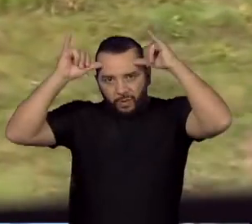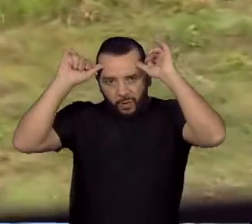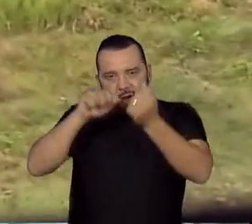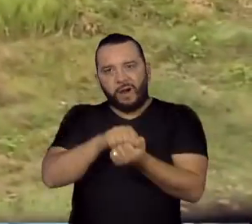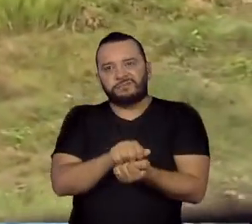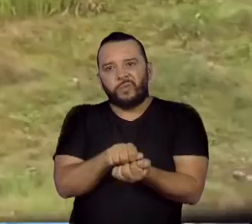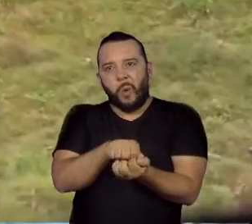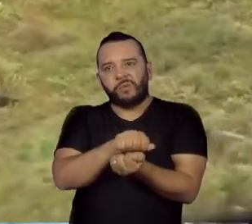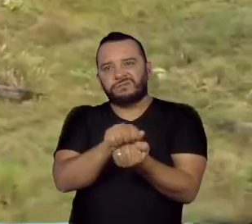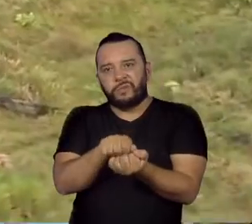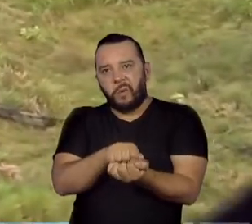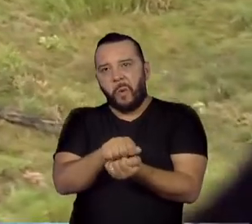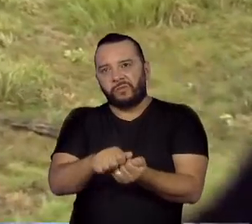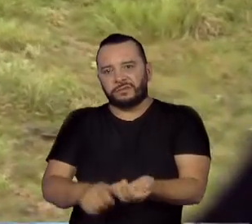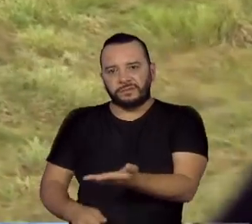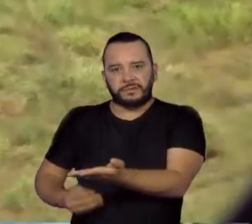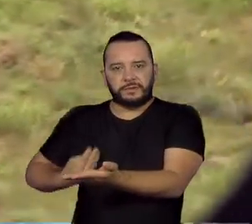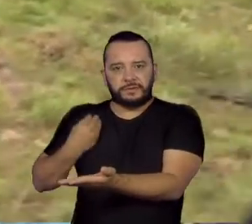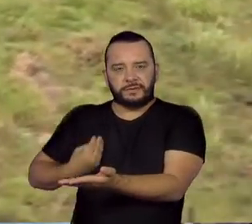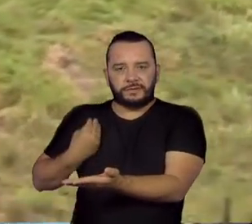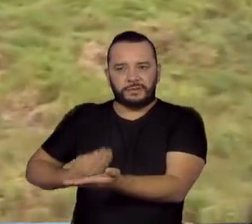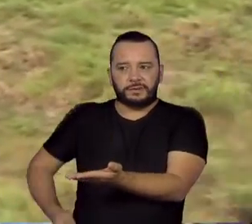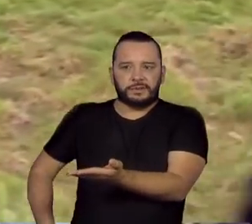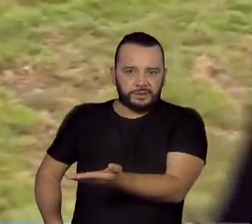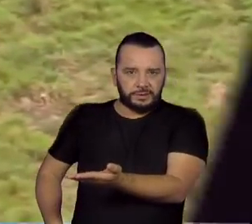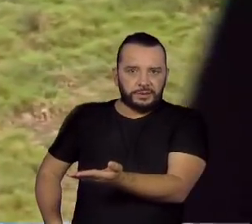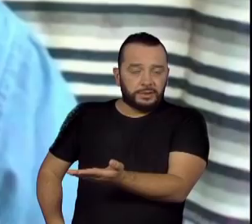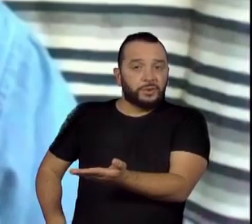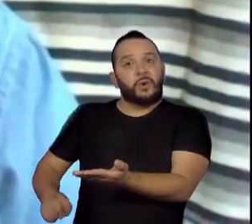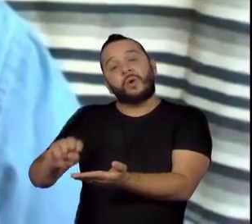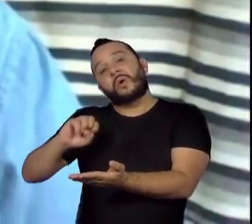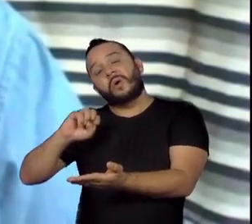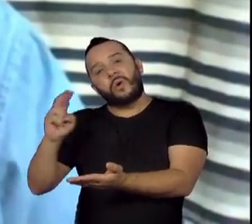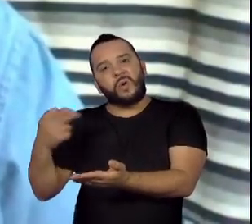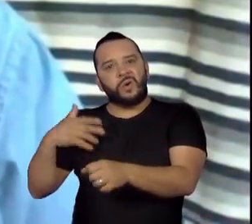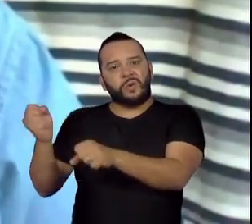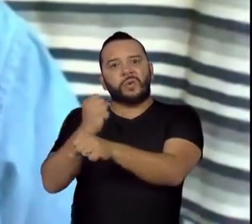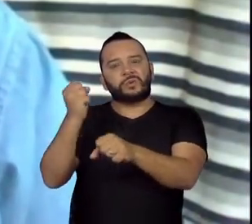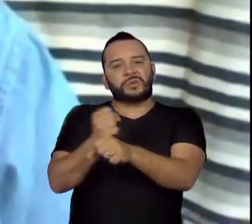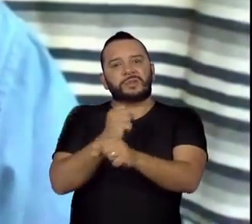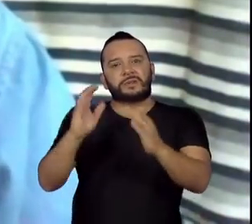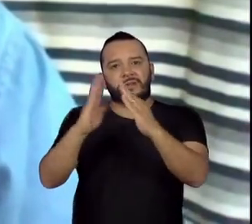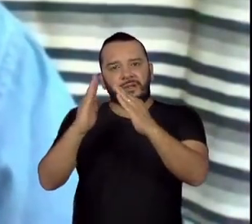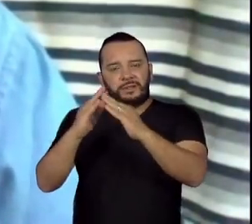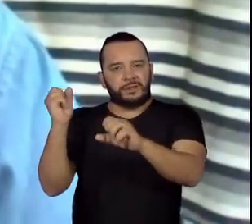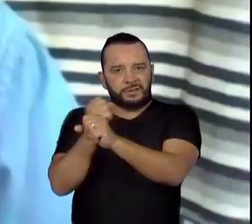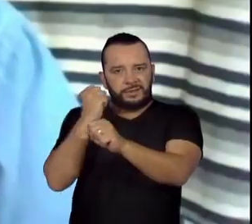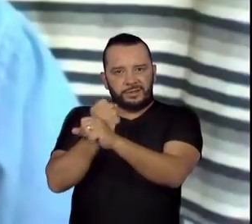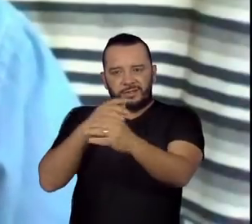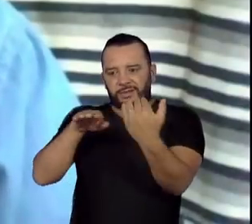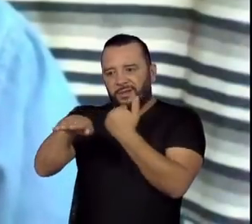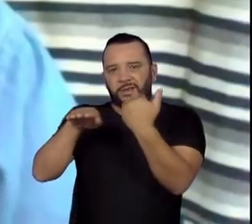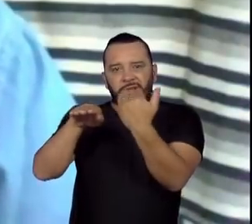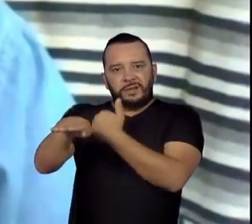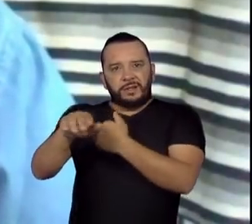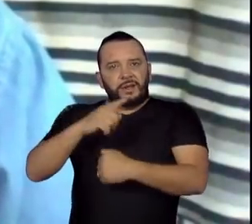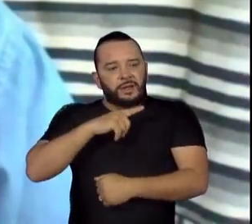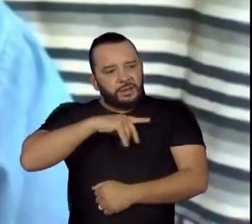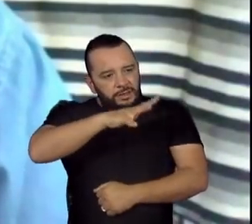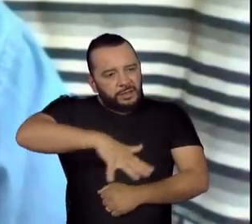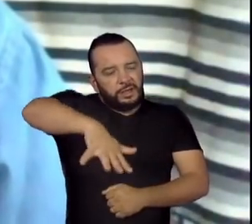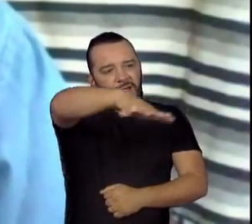tipos de criação, ou mesmo pela urbanização, e também nos oceanos, nas